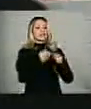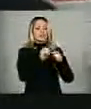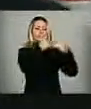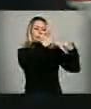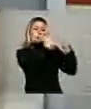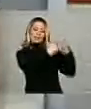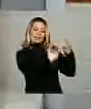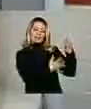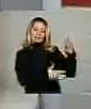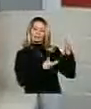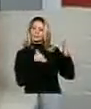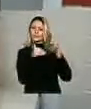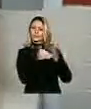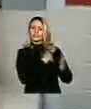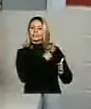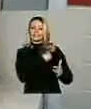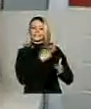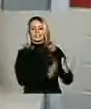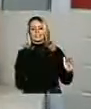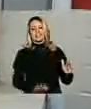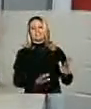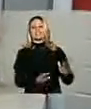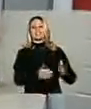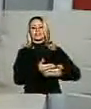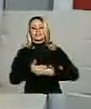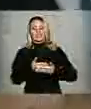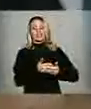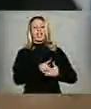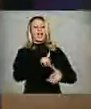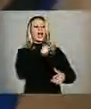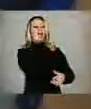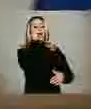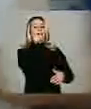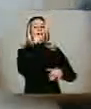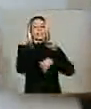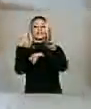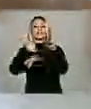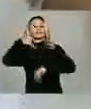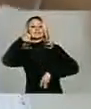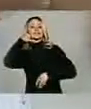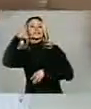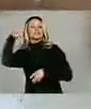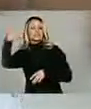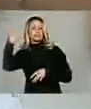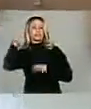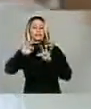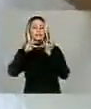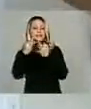da criança para ela e aí ela entra em contato com a família,